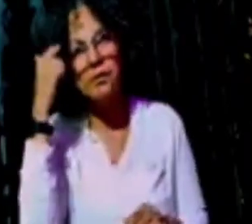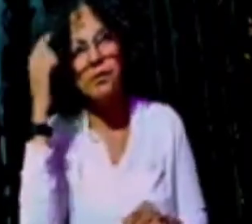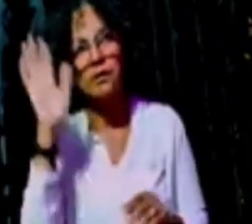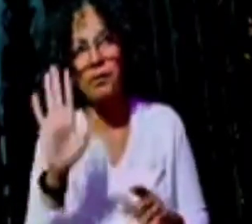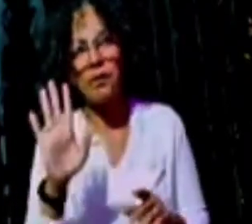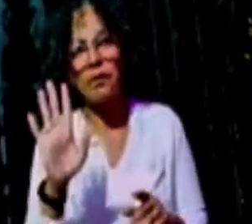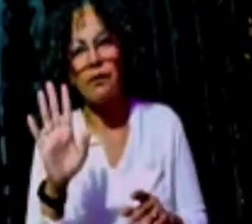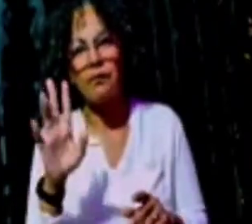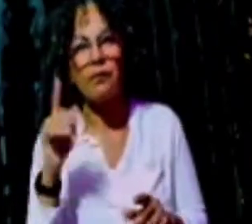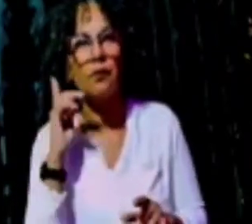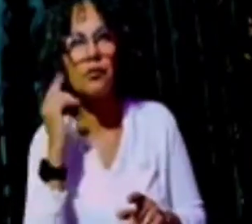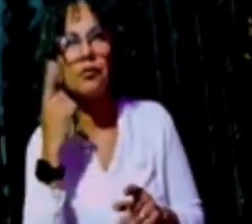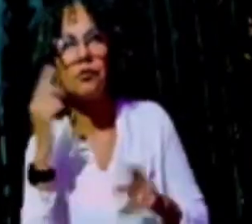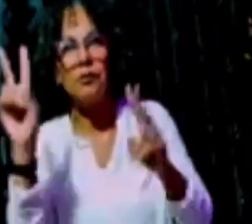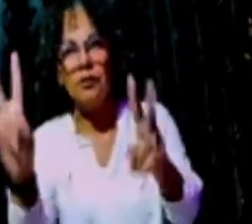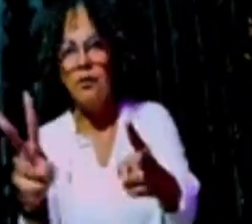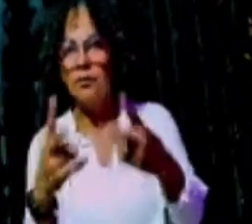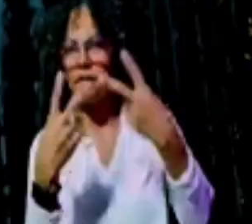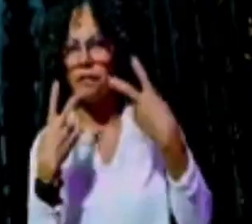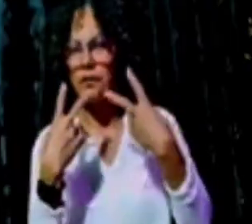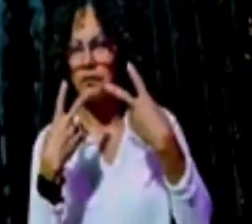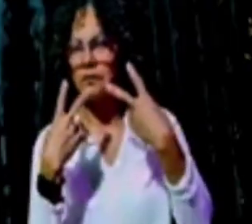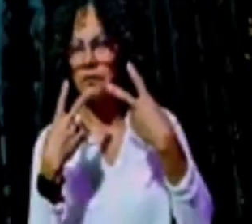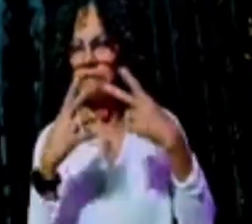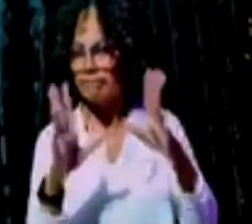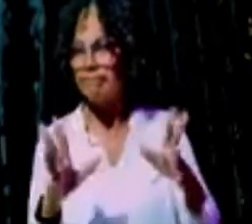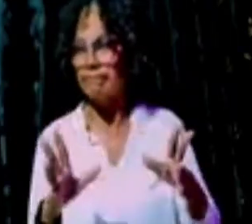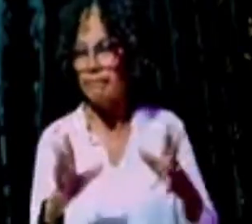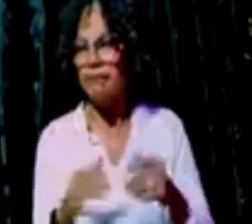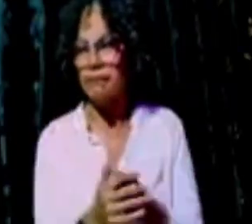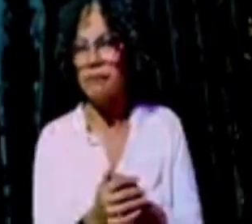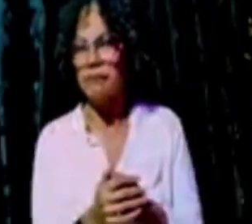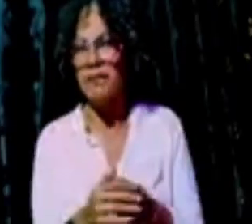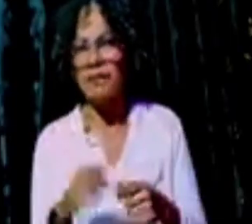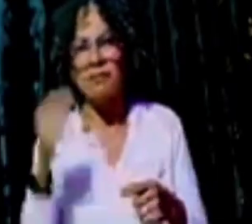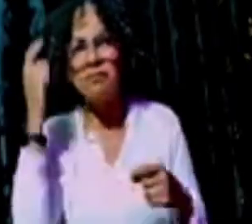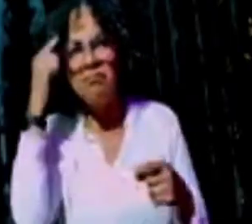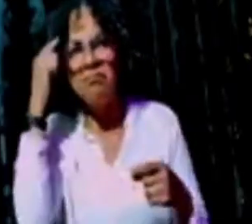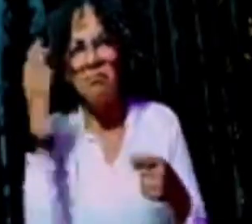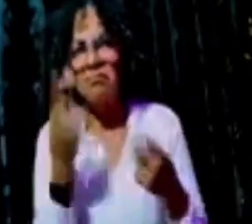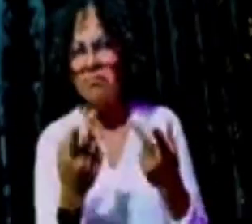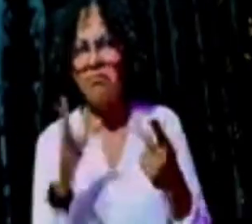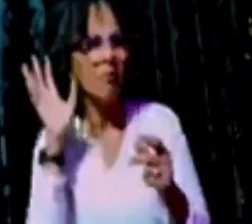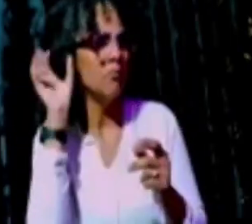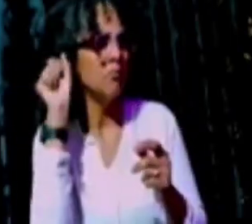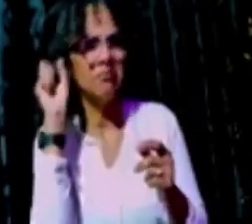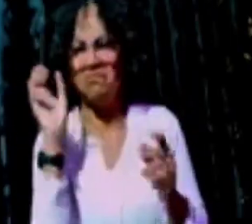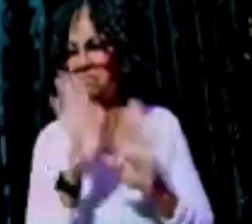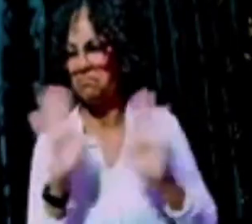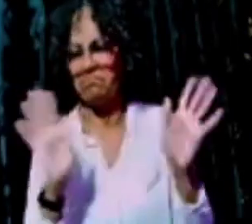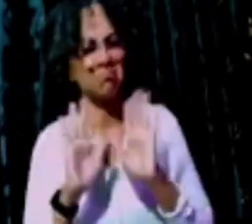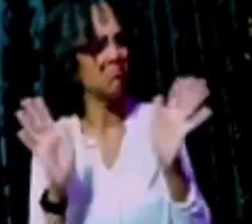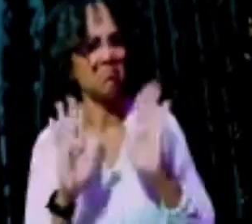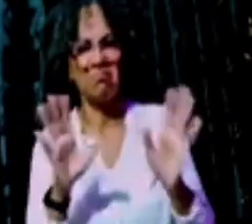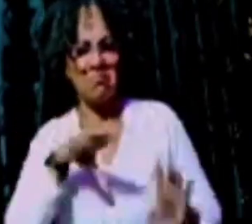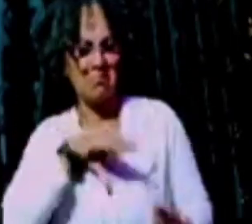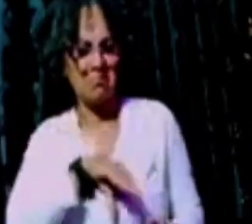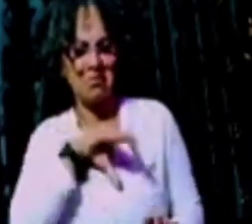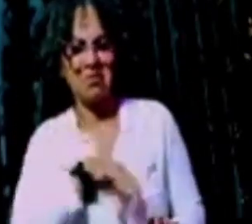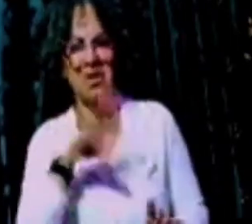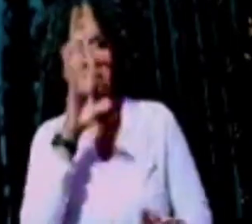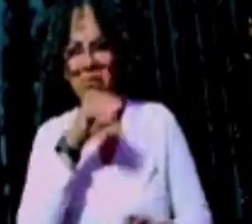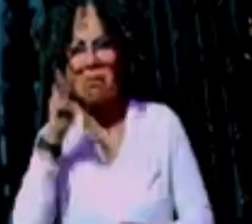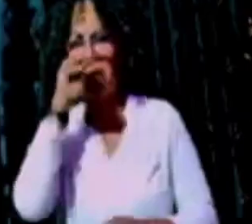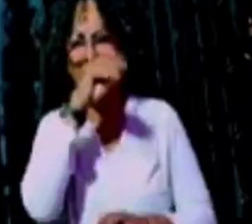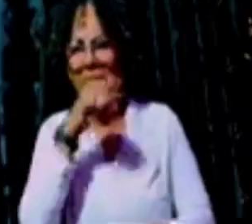pensa por imagens, ele não pensa como nós pensamos, né? Com a língua portuguesa, com a